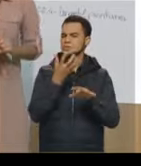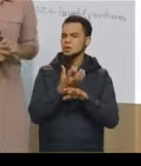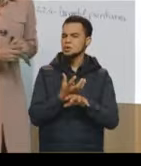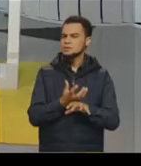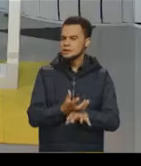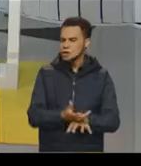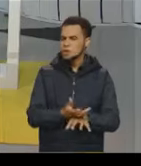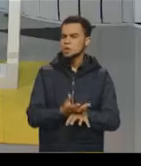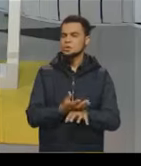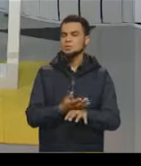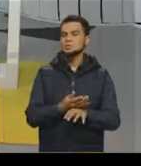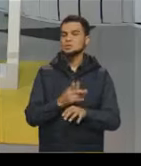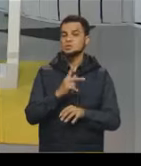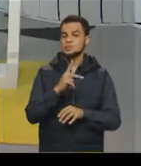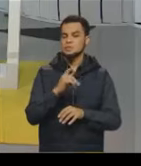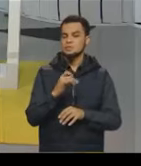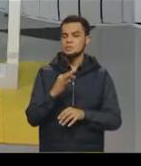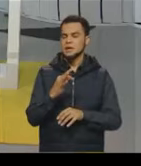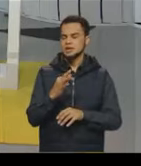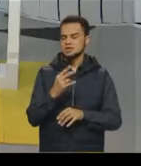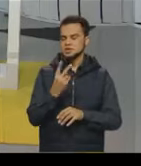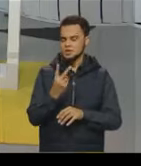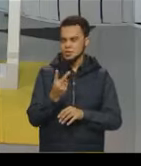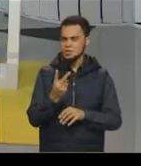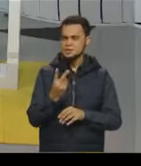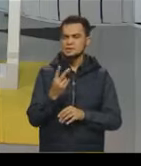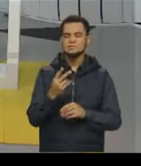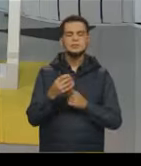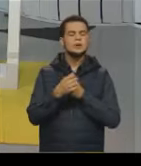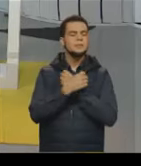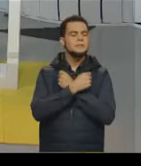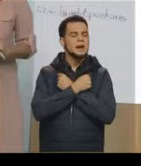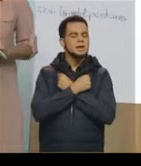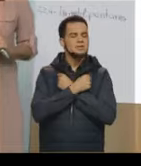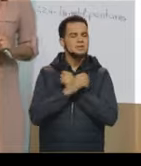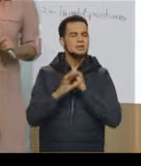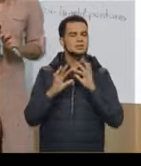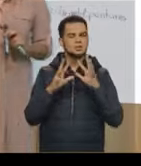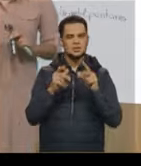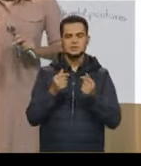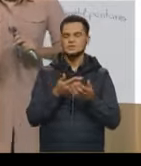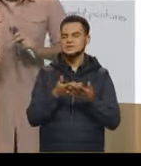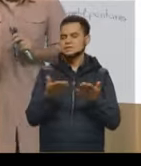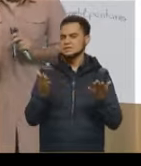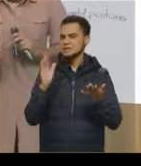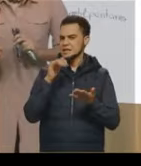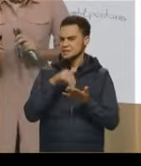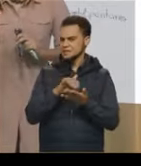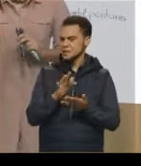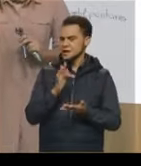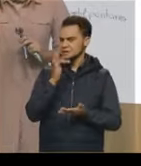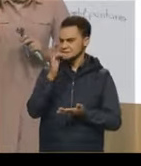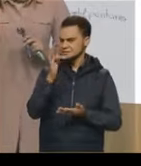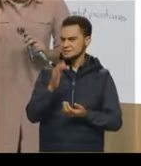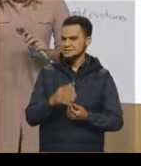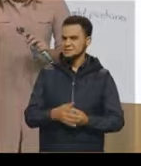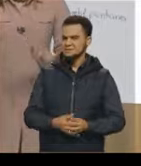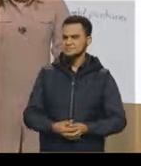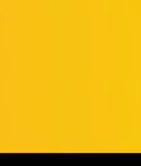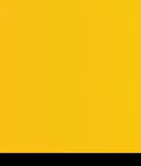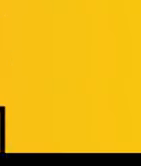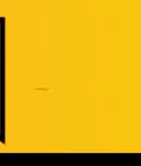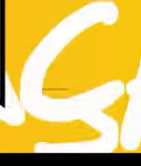PET, ok? No mais, um grande abraço virtual a todos vocês e até mais!